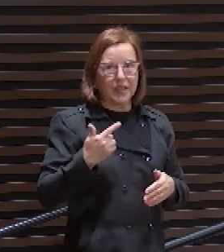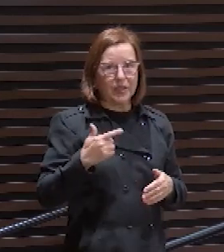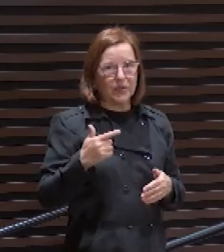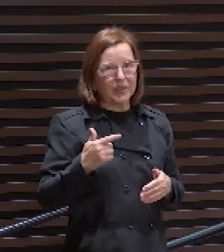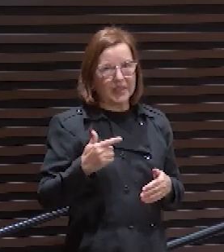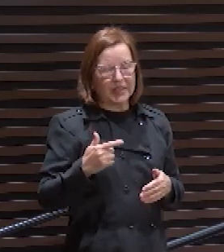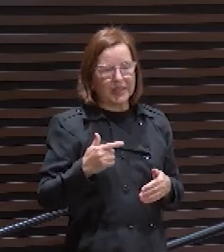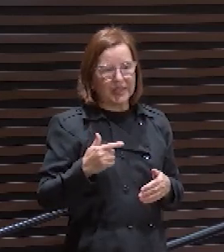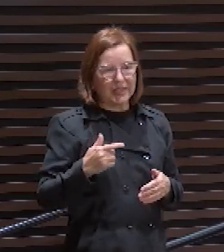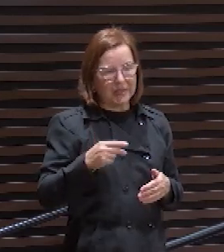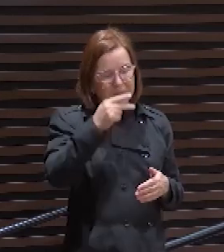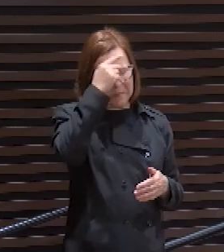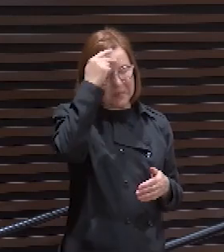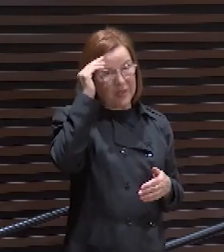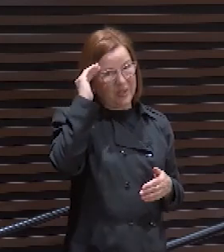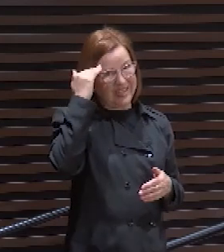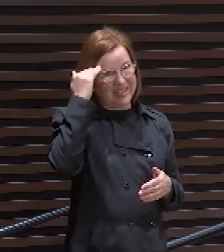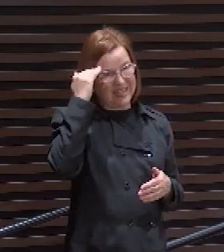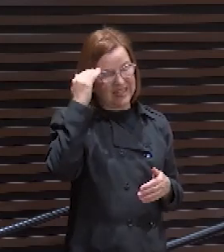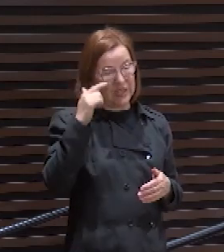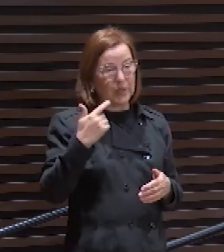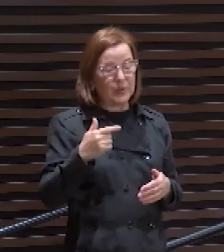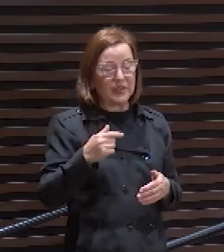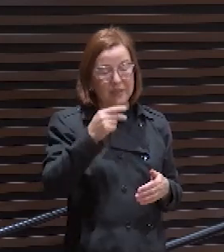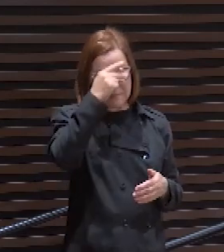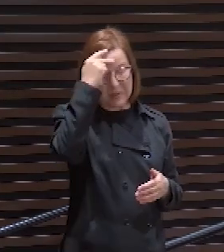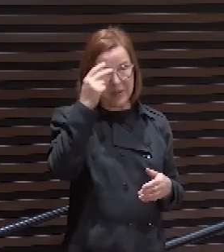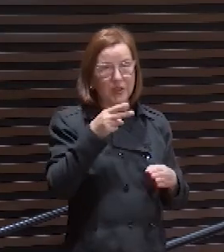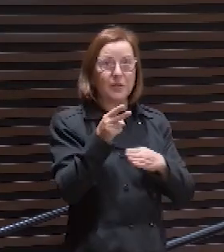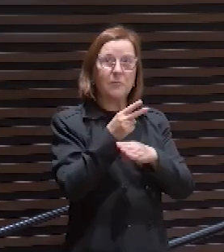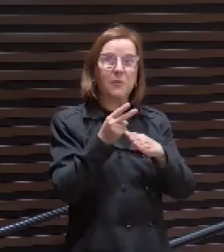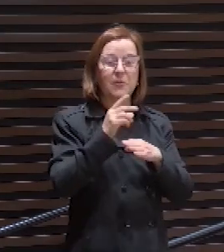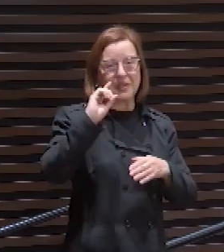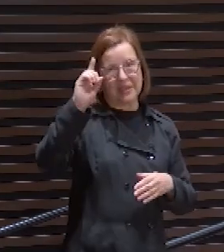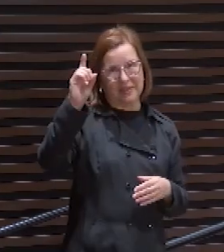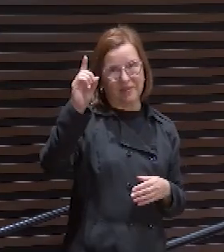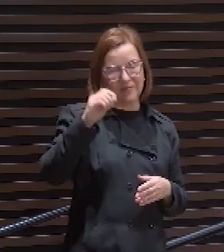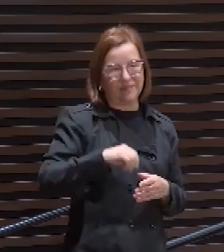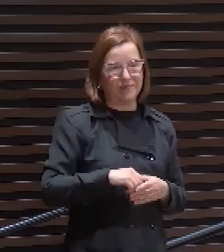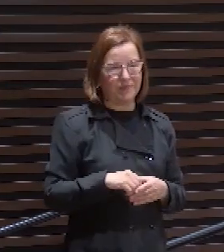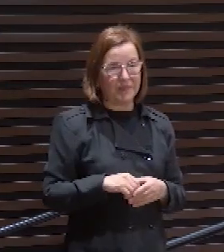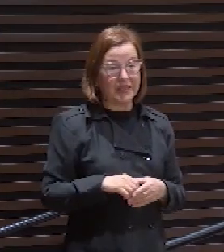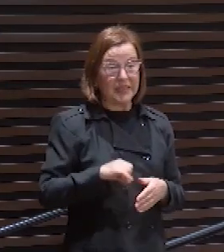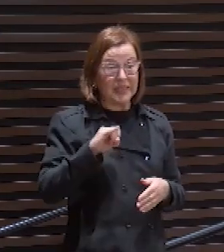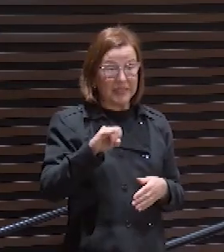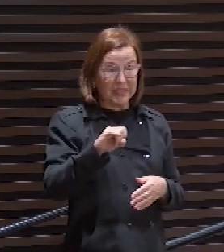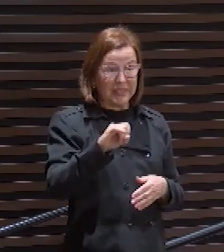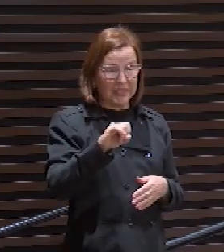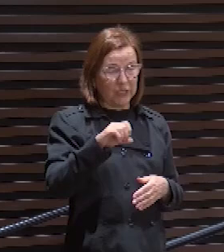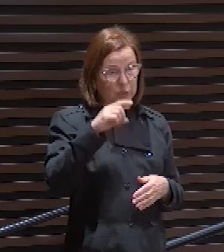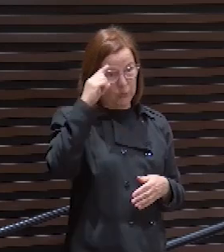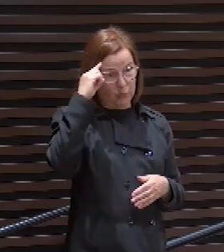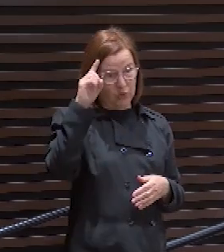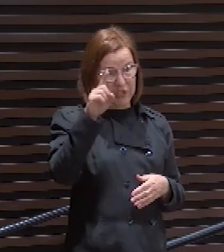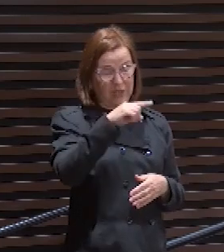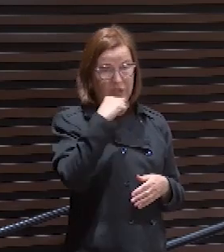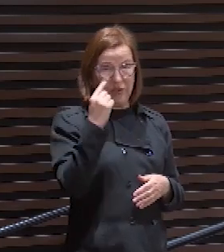quem busque a Deus. Dessa forma, se um dia o fizemos, foi porque o Senhor Deus nos salvou.